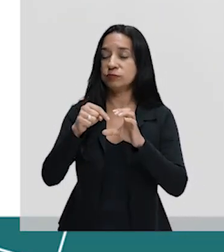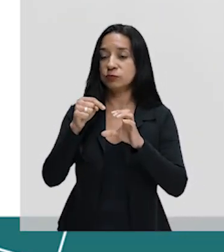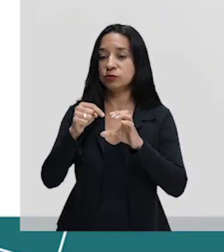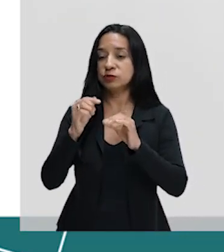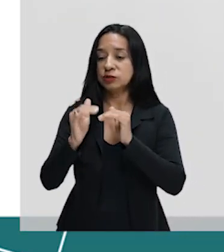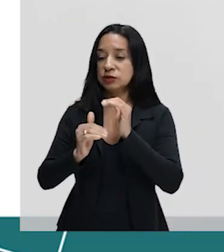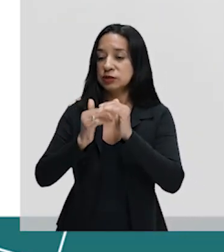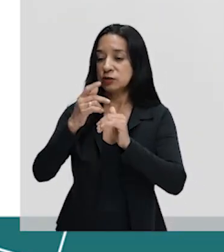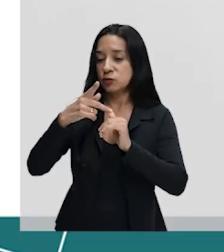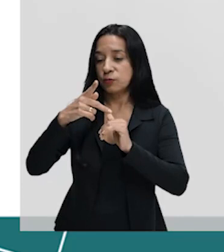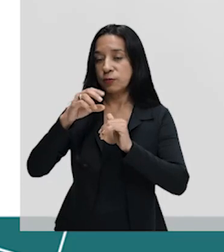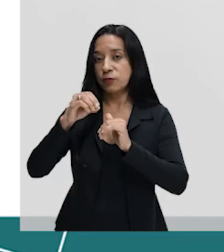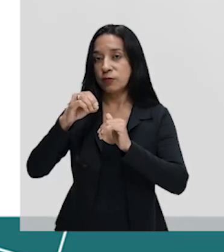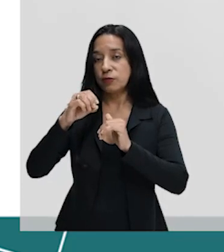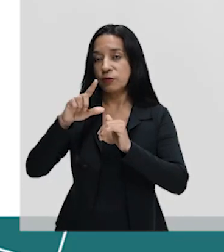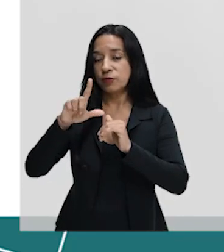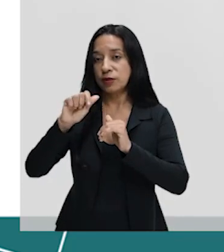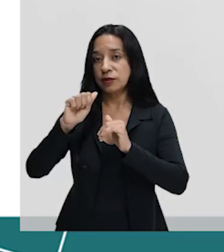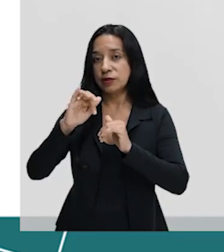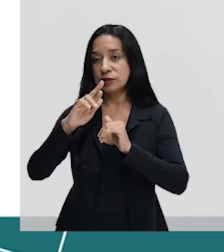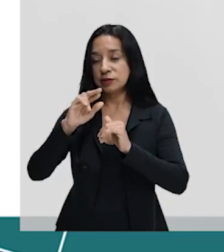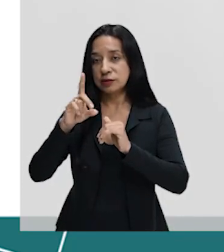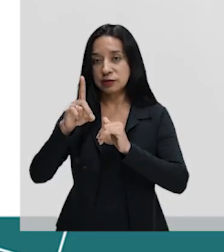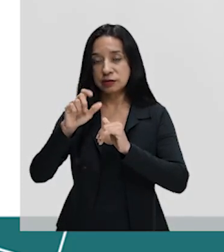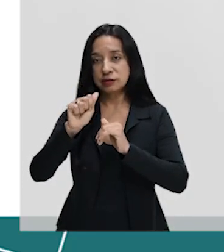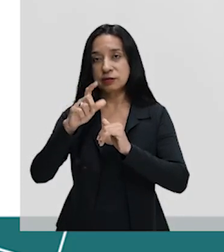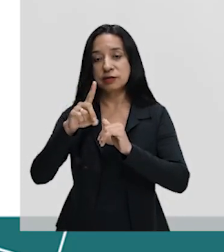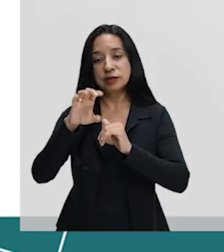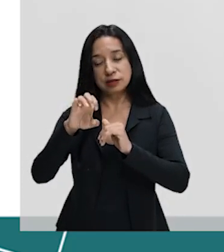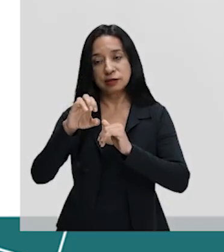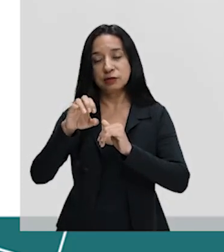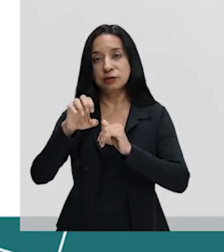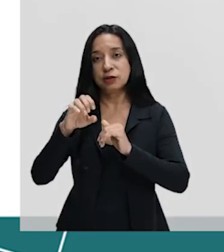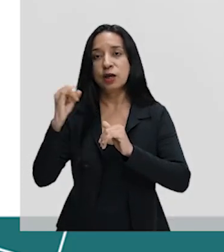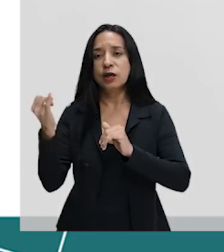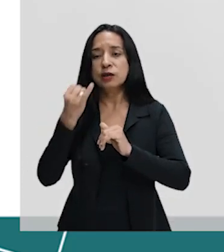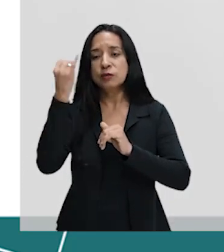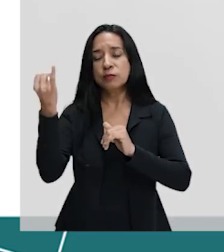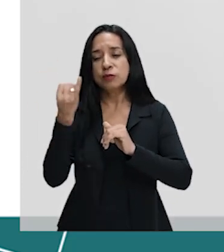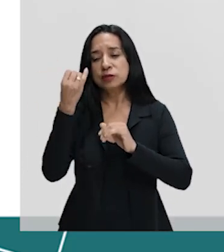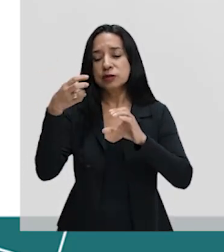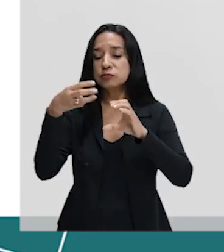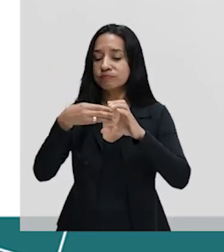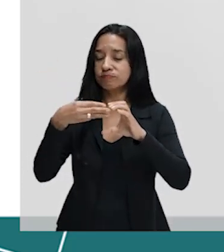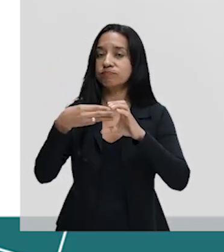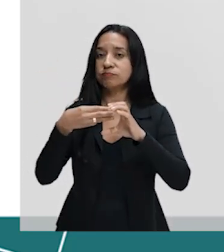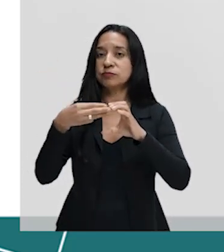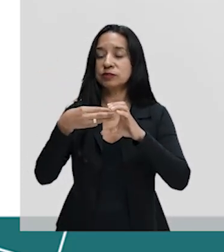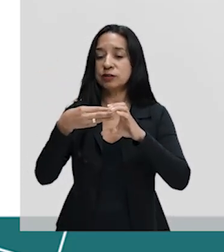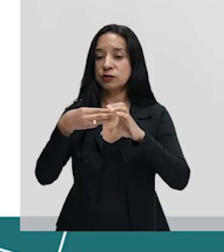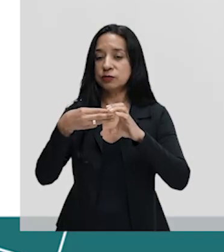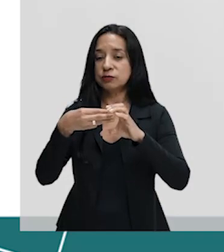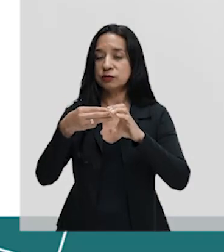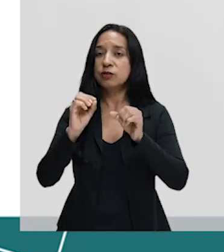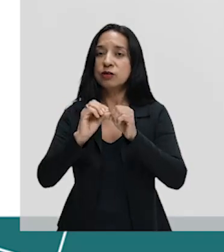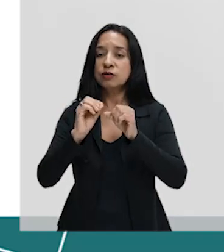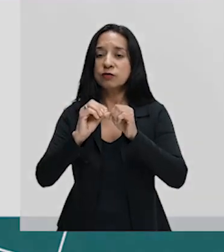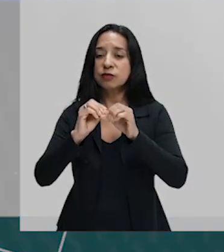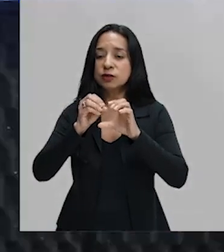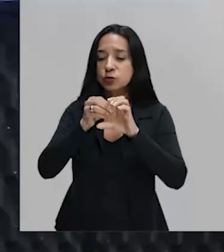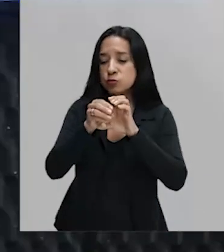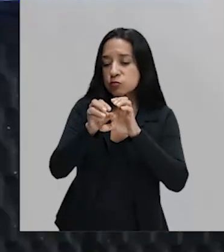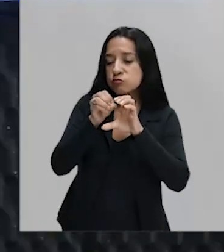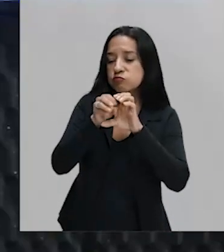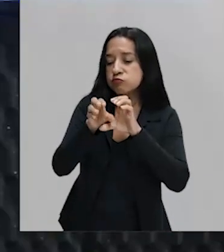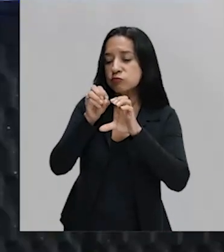de polaridade da membrana, ele é importante para que a célula, por exemplo, promova os impulsos